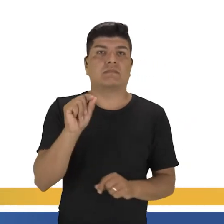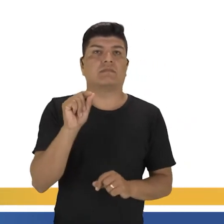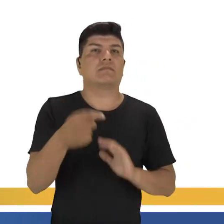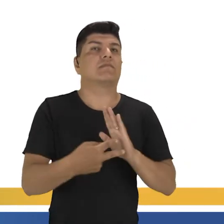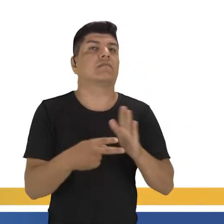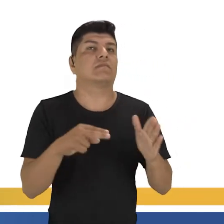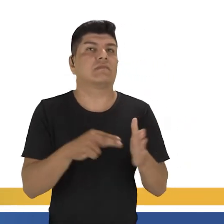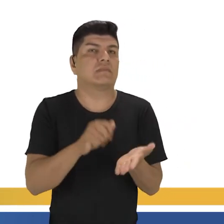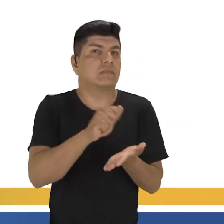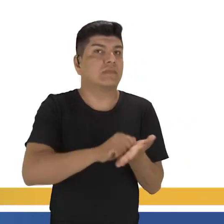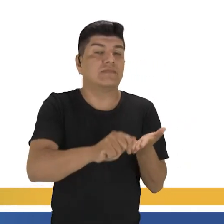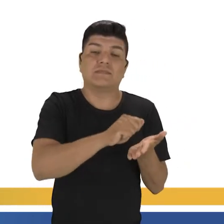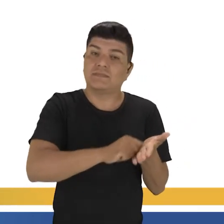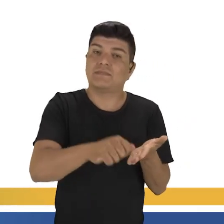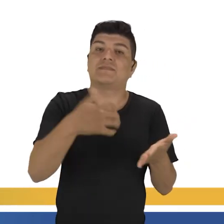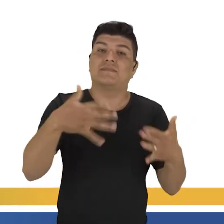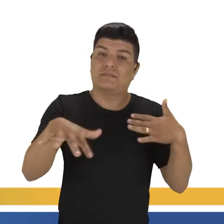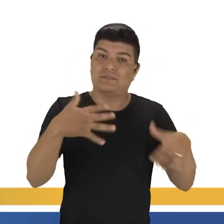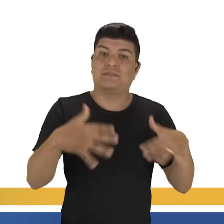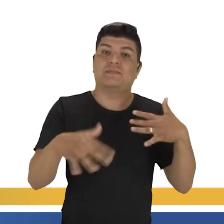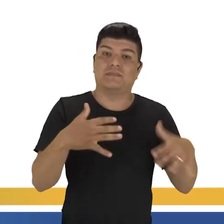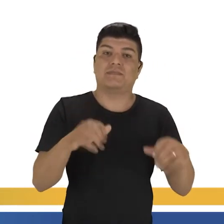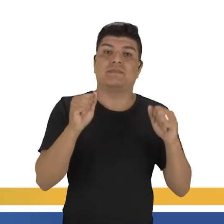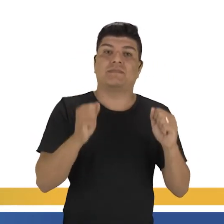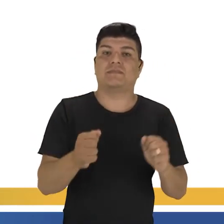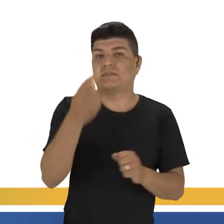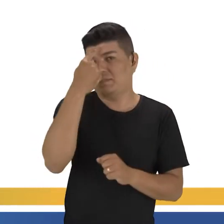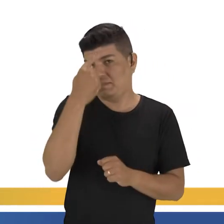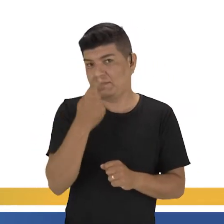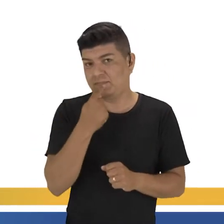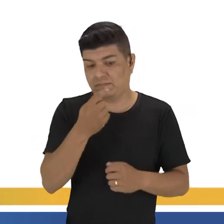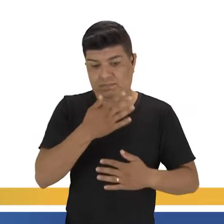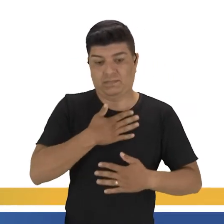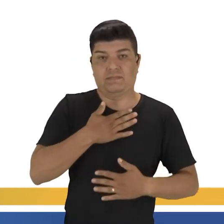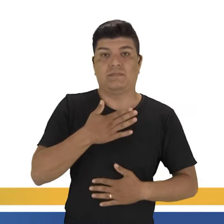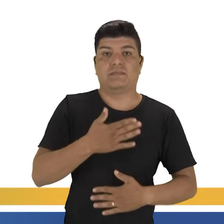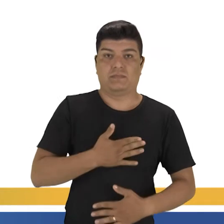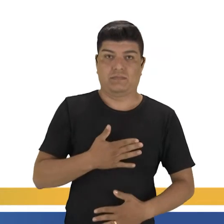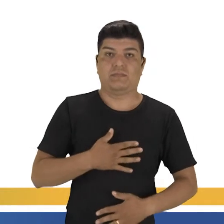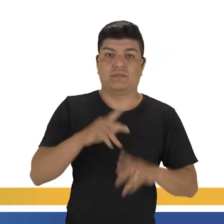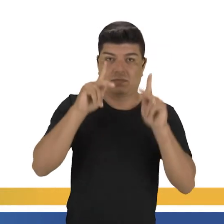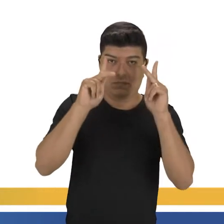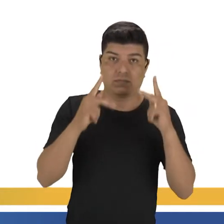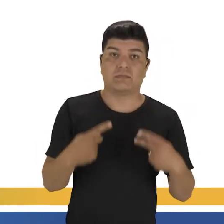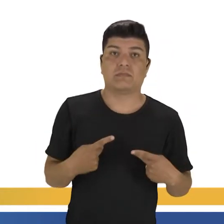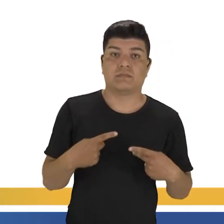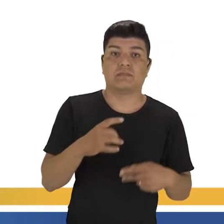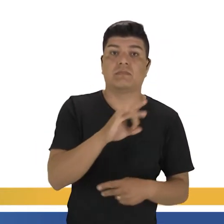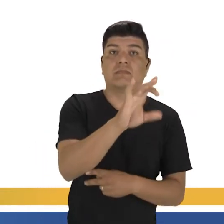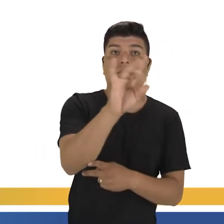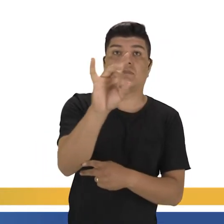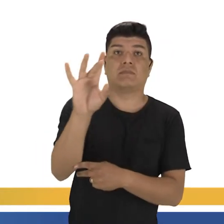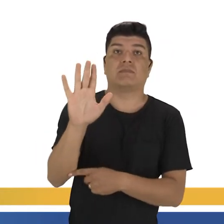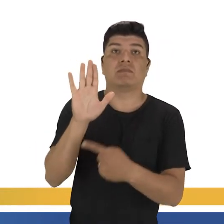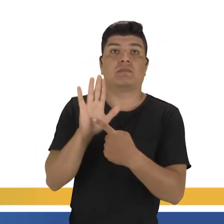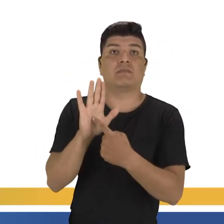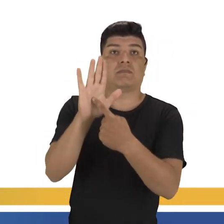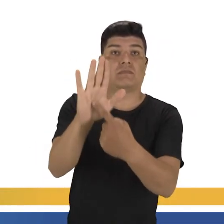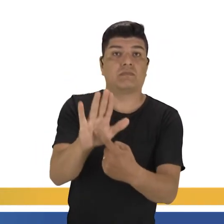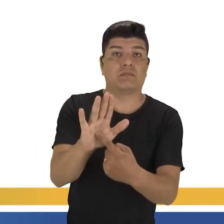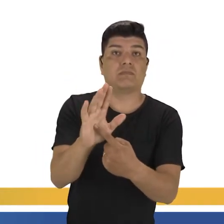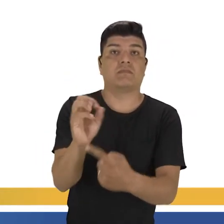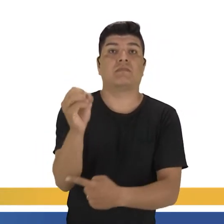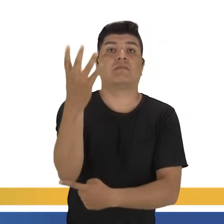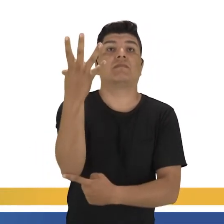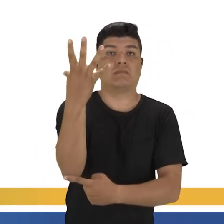é que a escrita do movimento. Vocês podem ver a figura de um corpo humano. Cada símbolo desse representa um